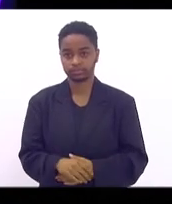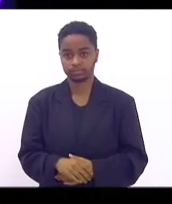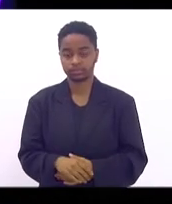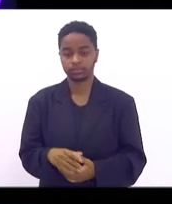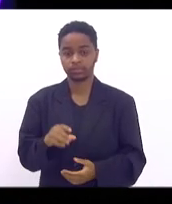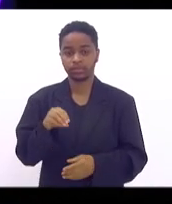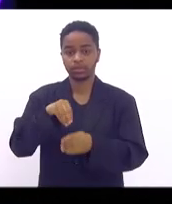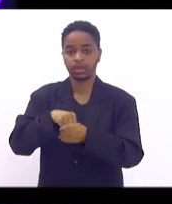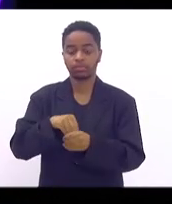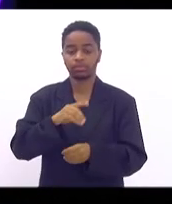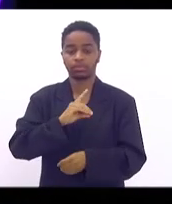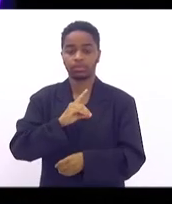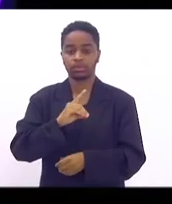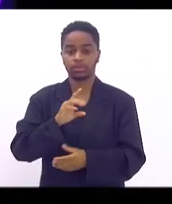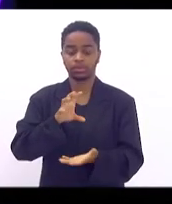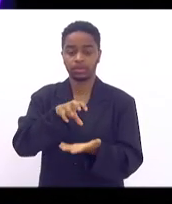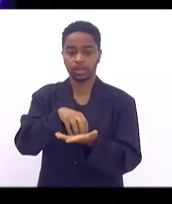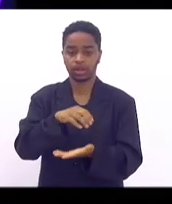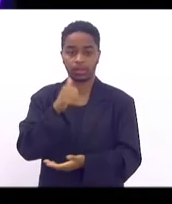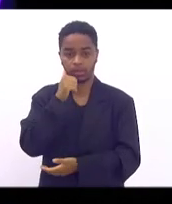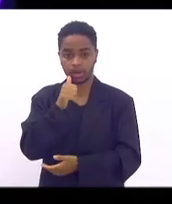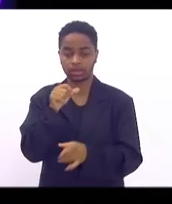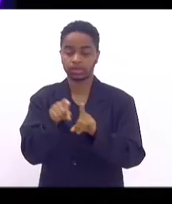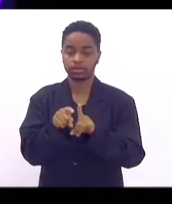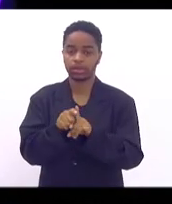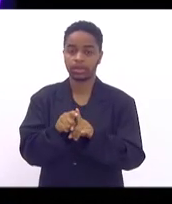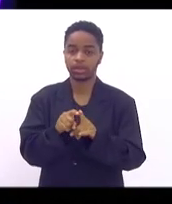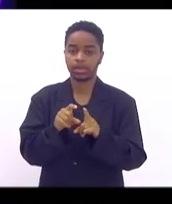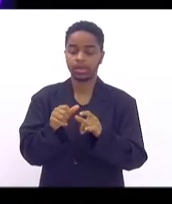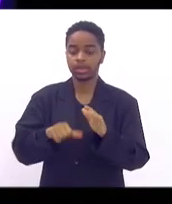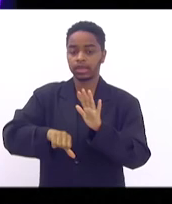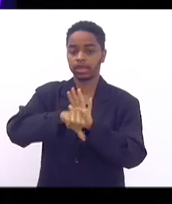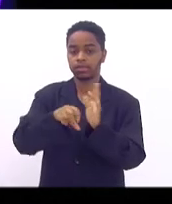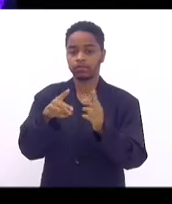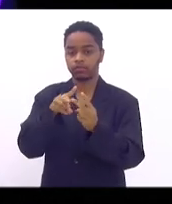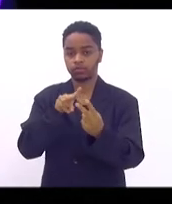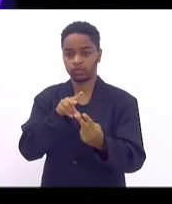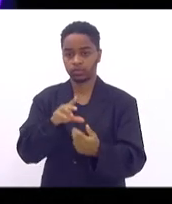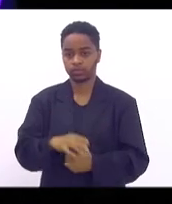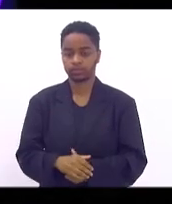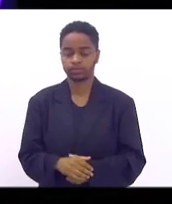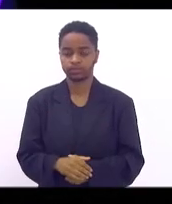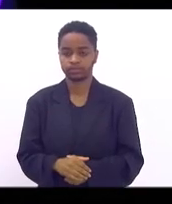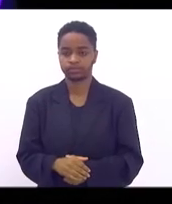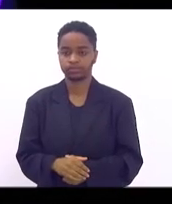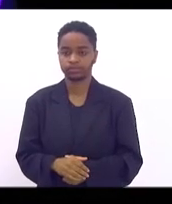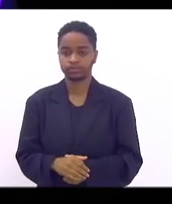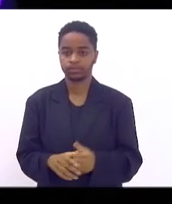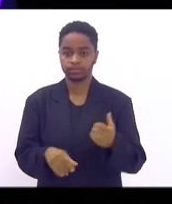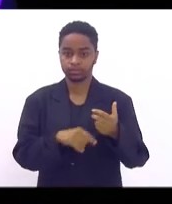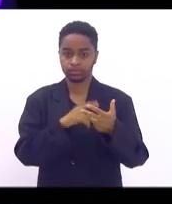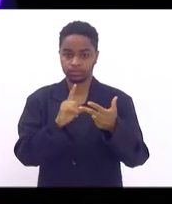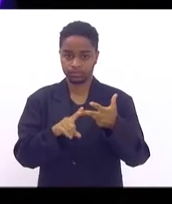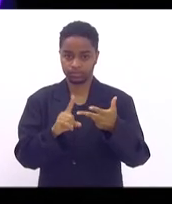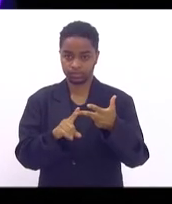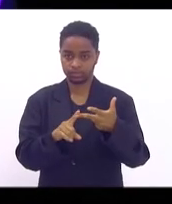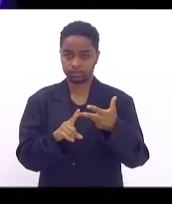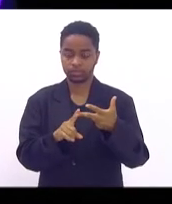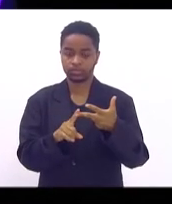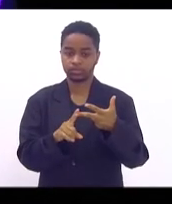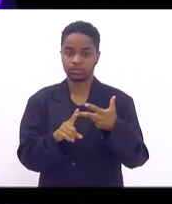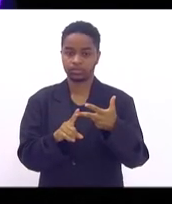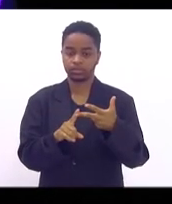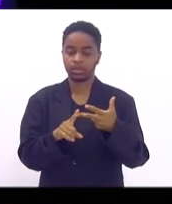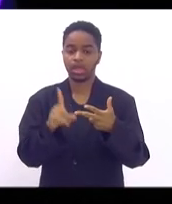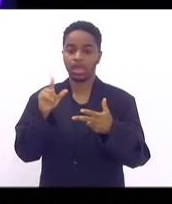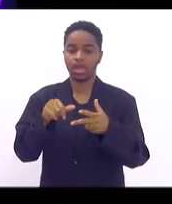DEANs ou na Delegacia Especializada de Crimes Virtuais. Pode passar. O caso 3 é um caso de aliciamento